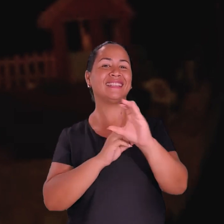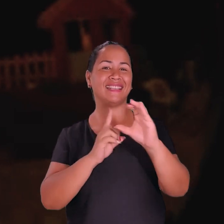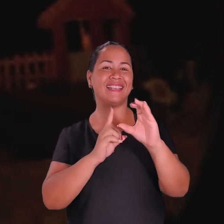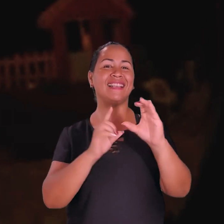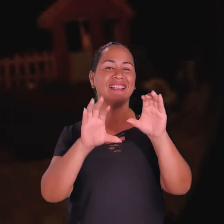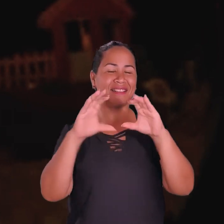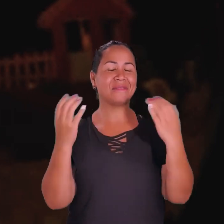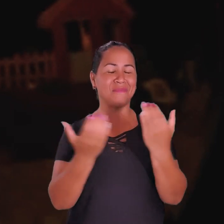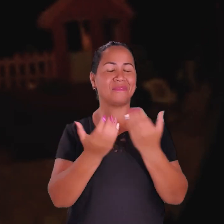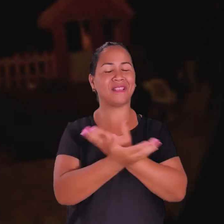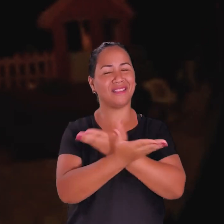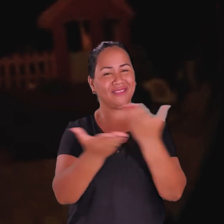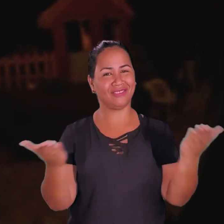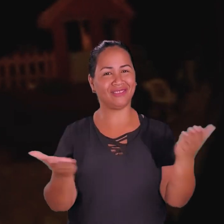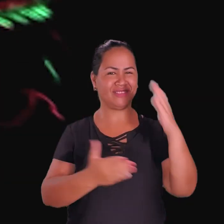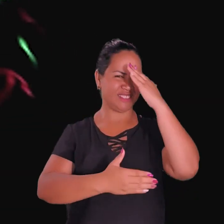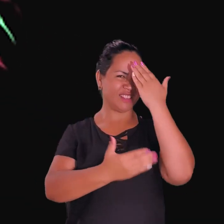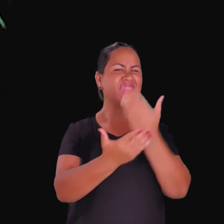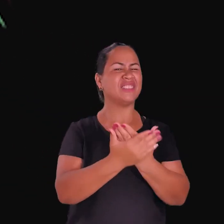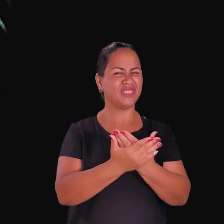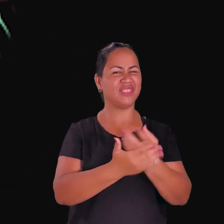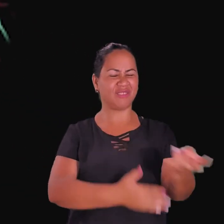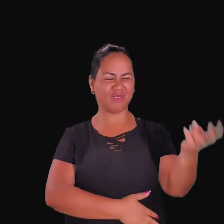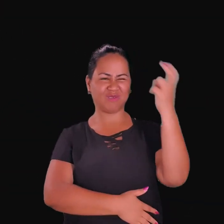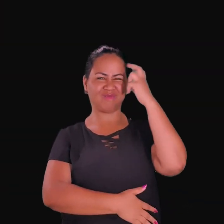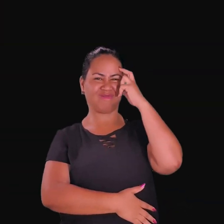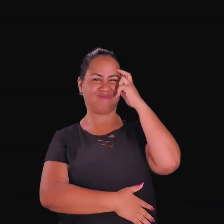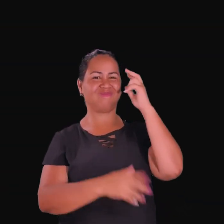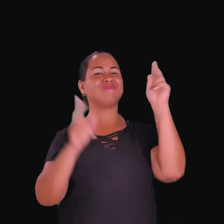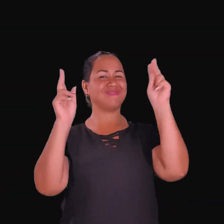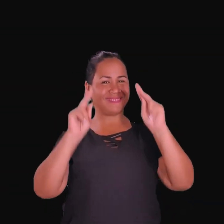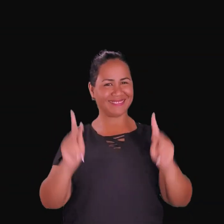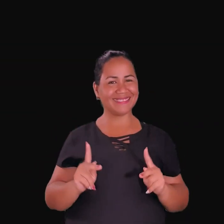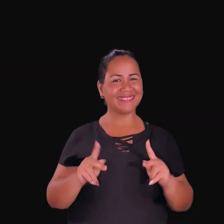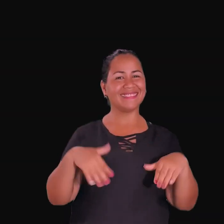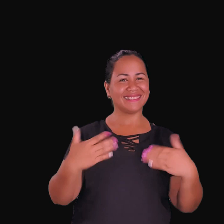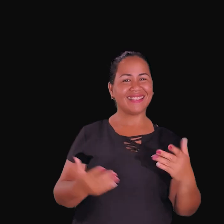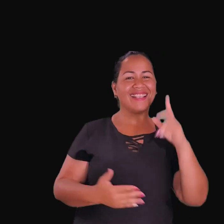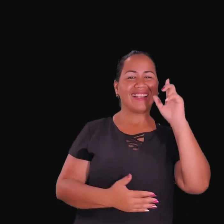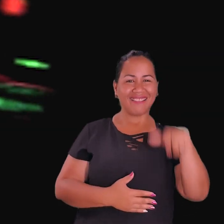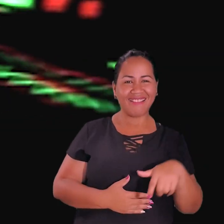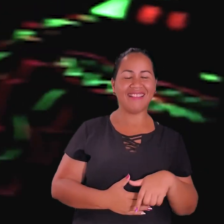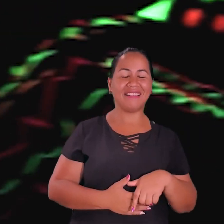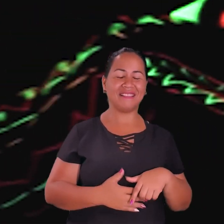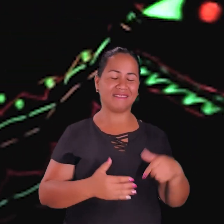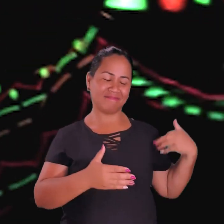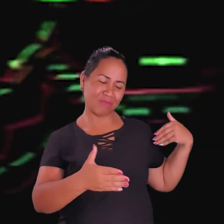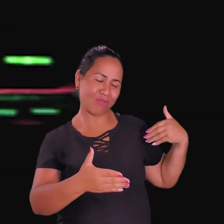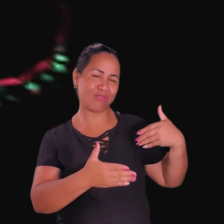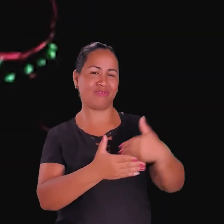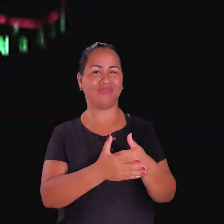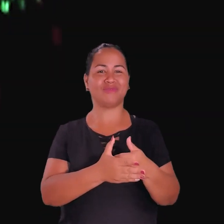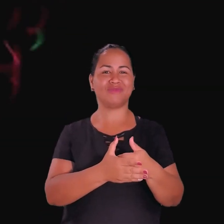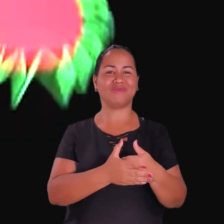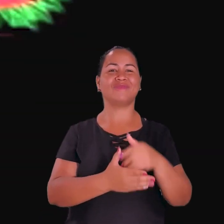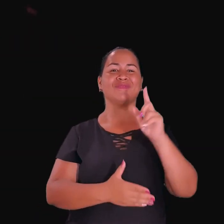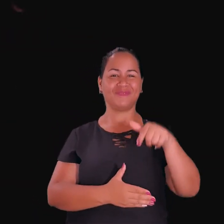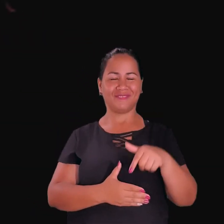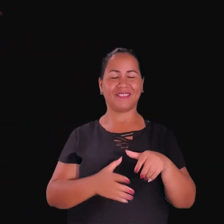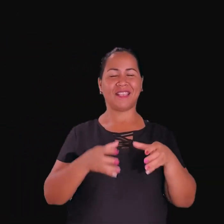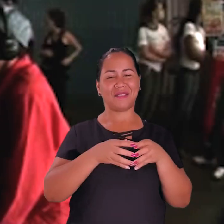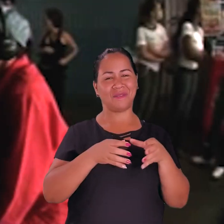base. Então, é muito daí essa coisa da nossa trajetória, né? Da